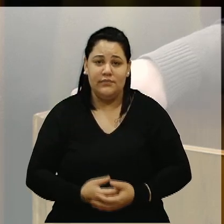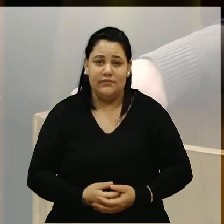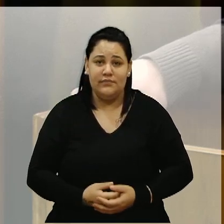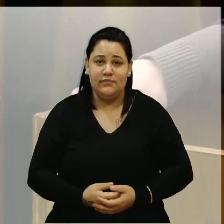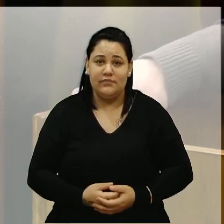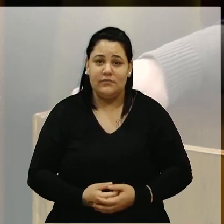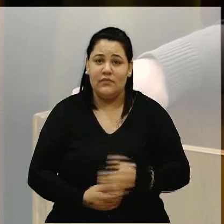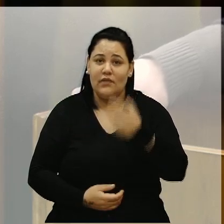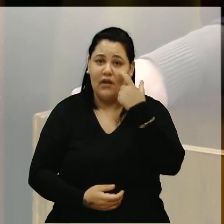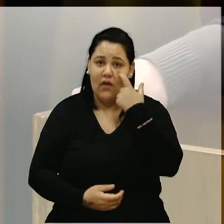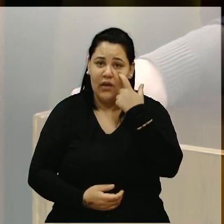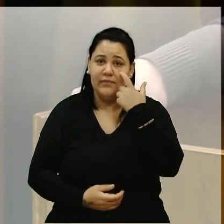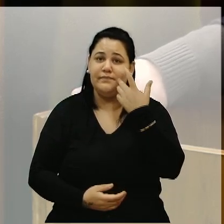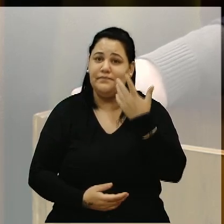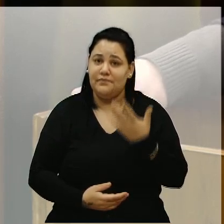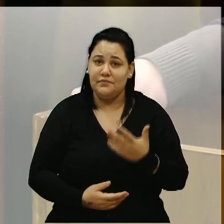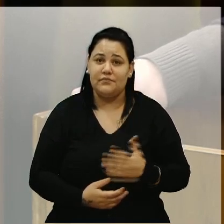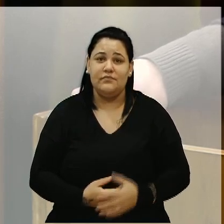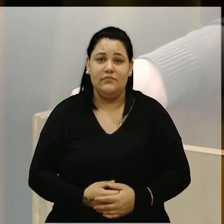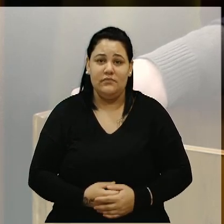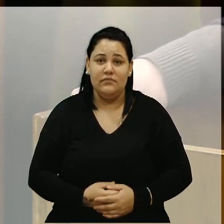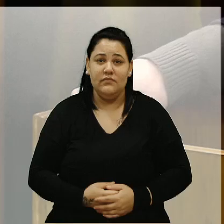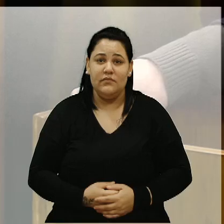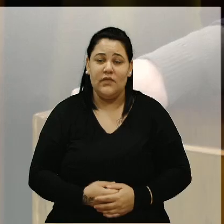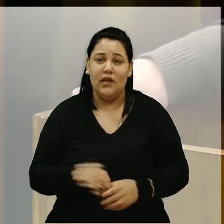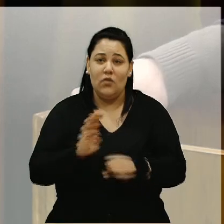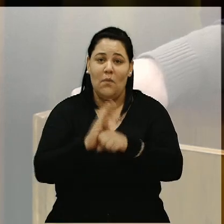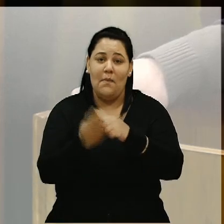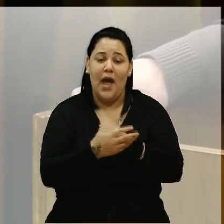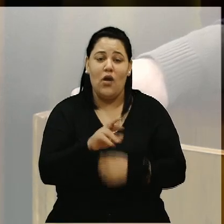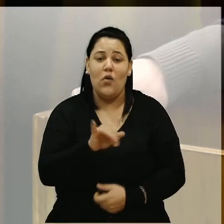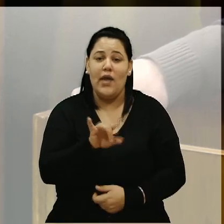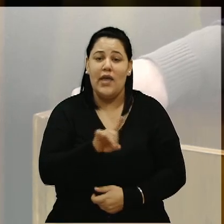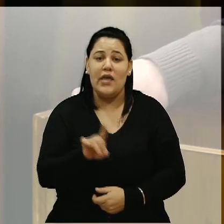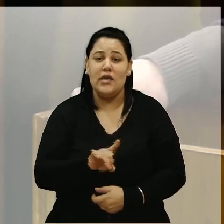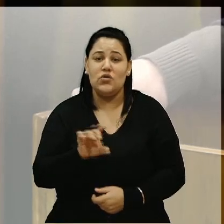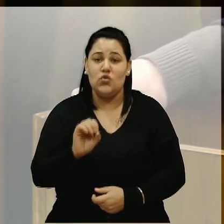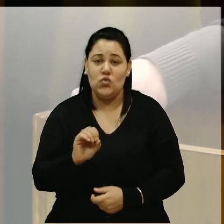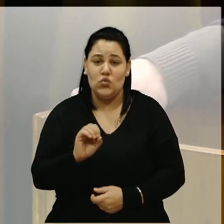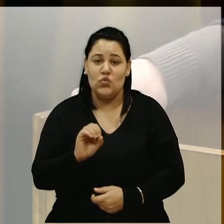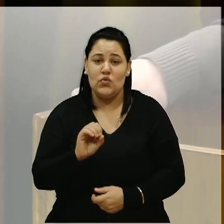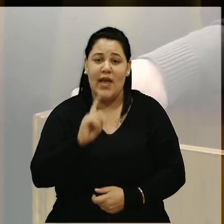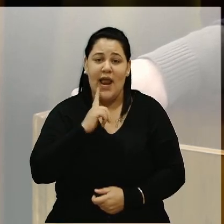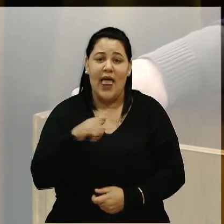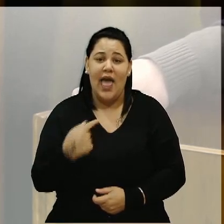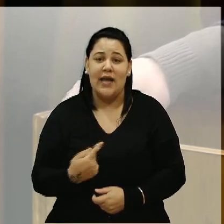Olha a situação lá do desvio Risso, que a vereadora Gladys estava agora aqui, ó,